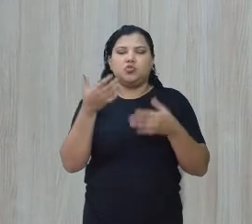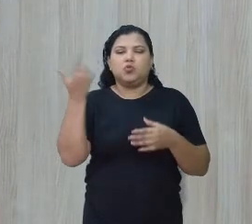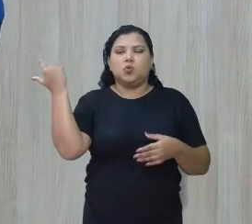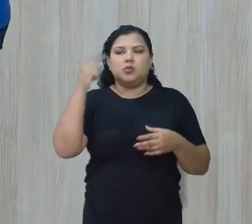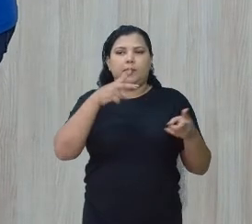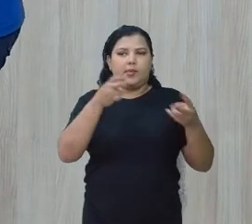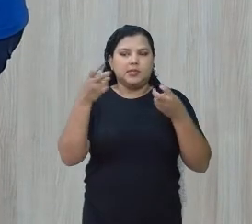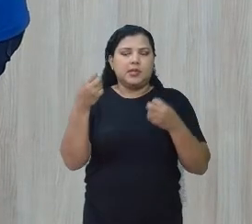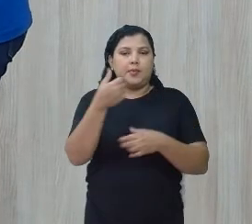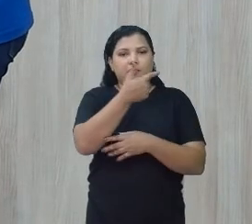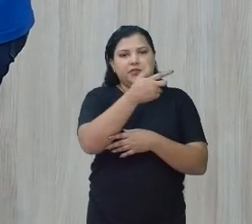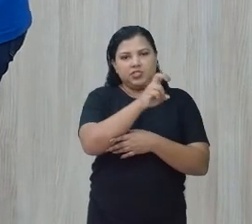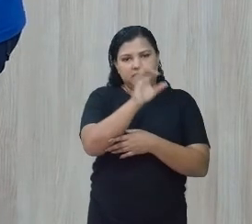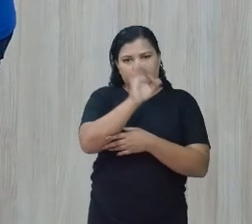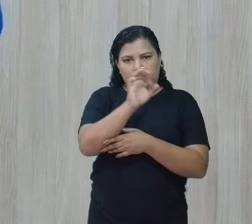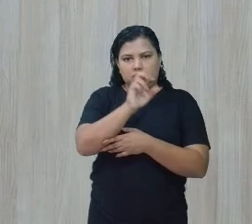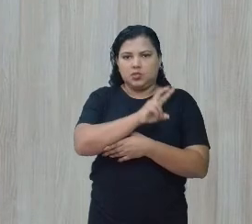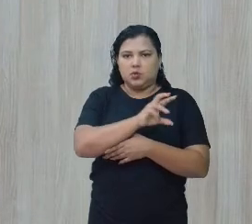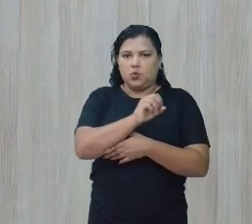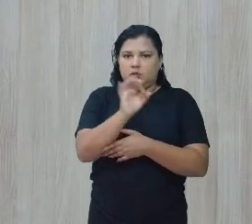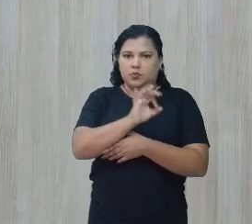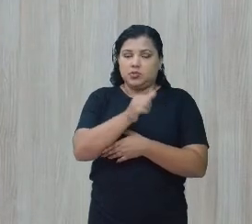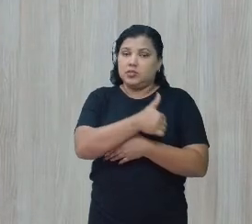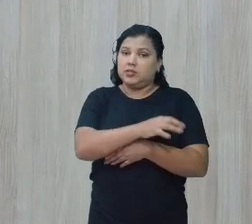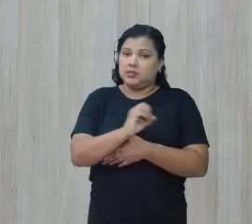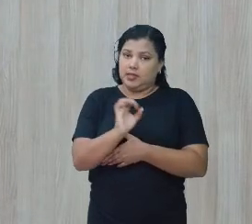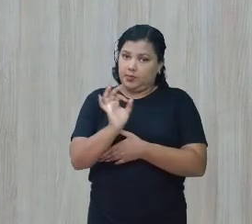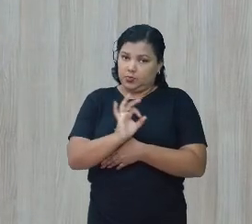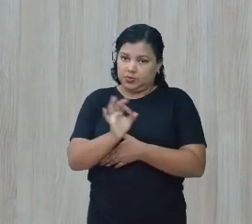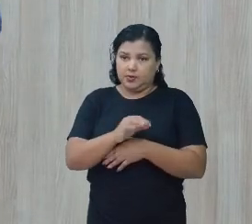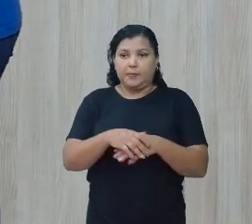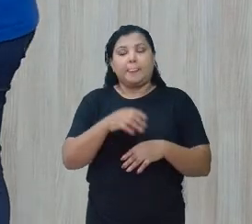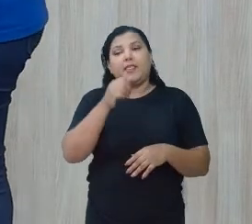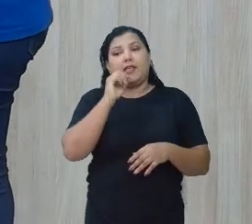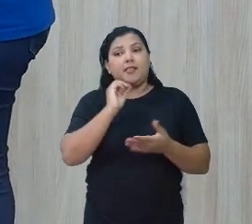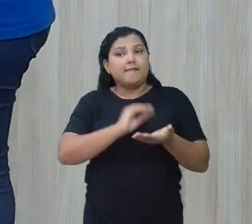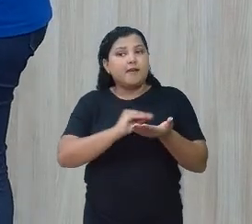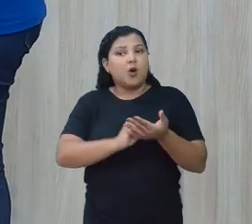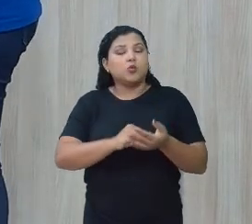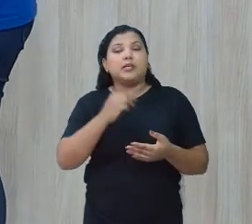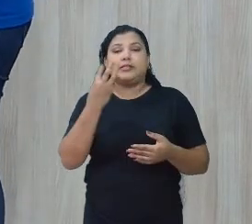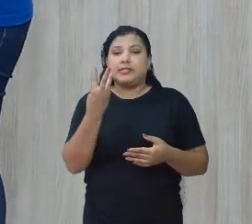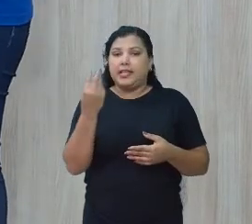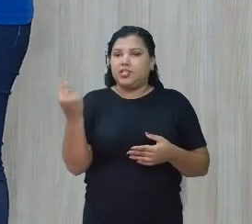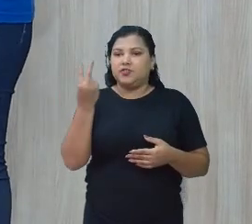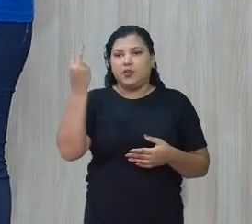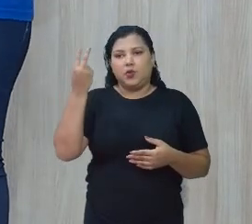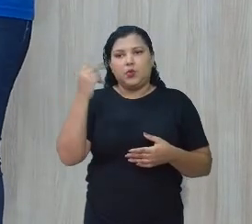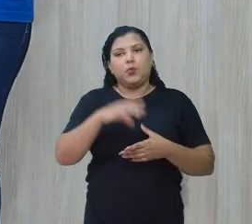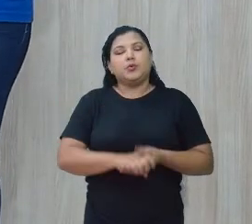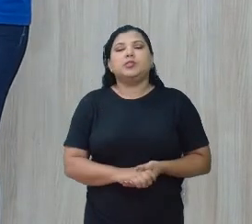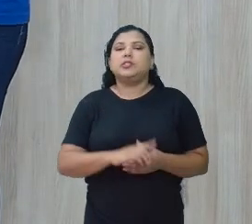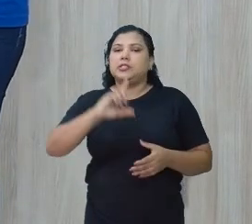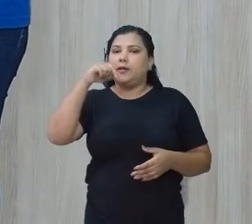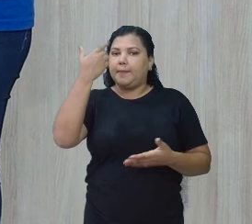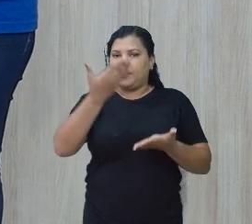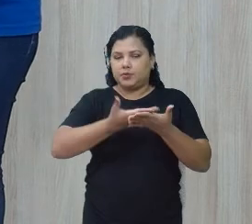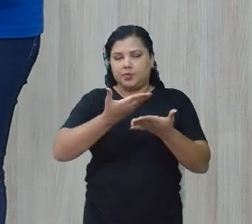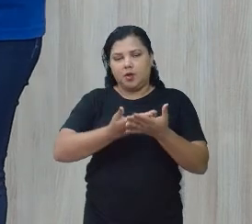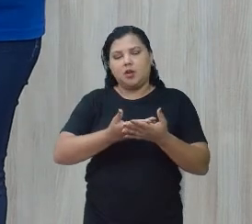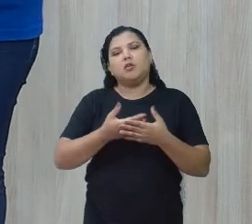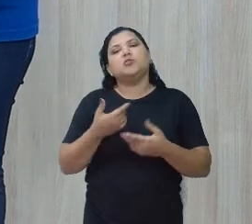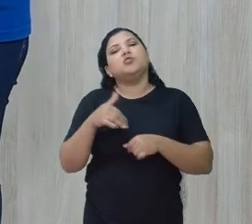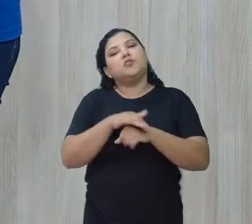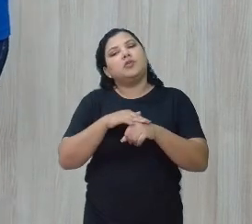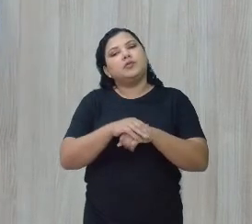conseguiu ver 25, 50 e o 100%. Ainda faltam mais 3 valores percentuais ali que a gente vai comentar na aula da